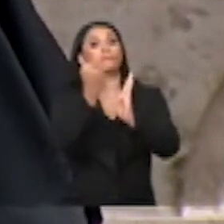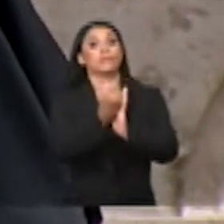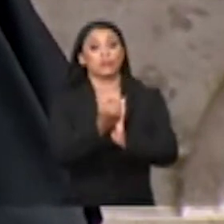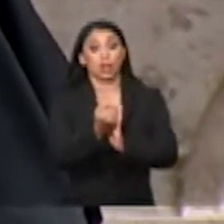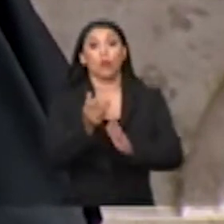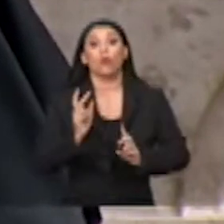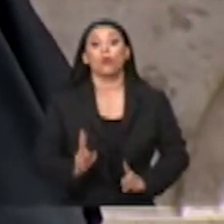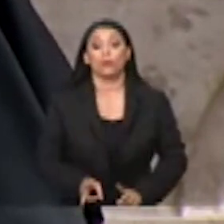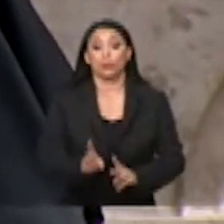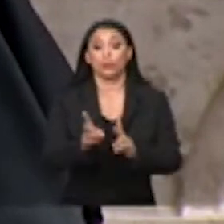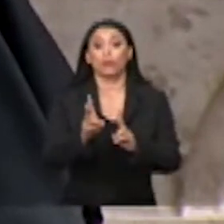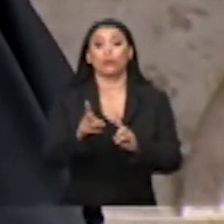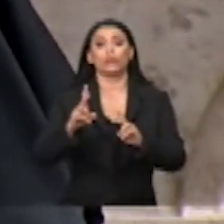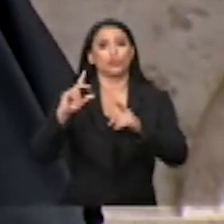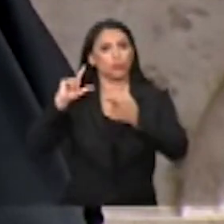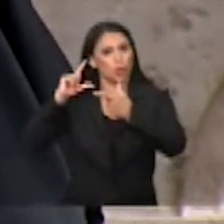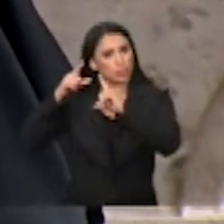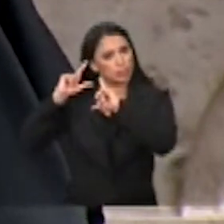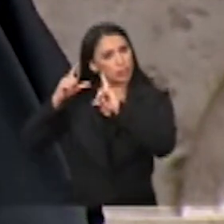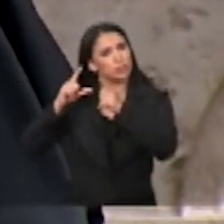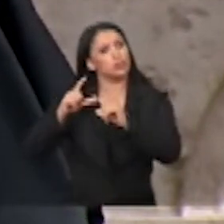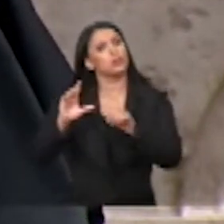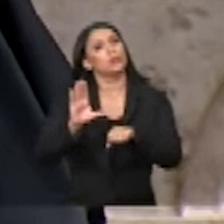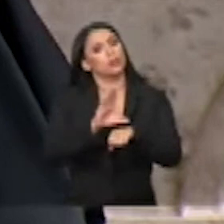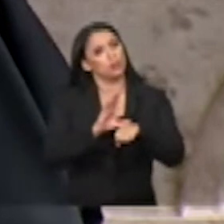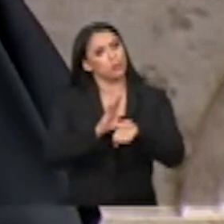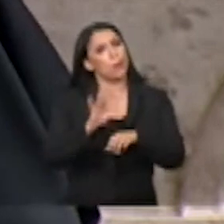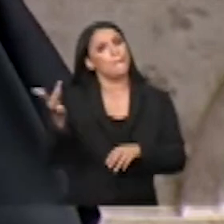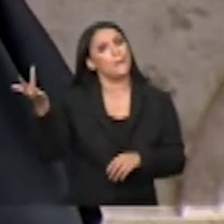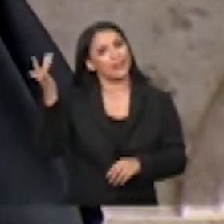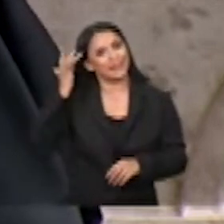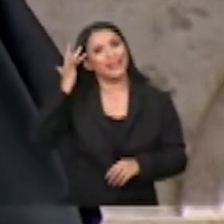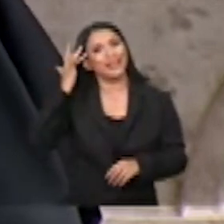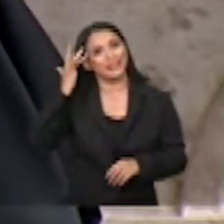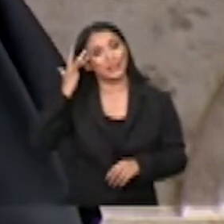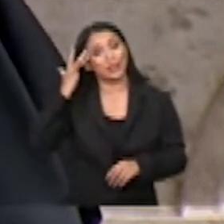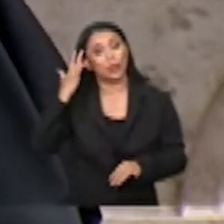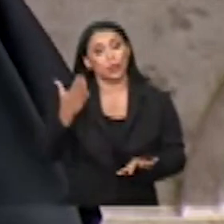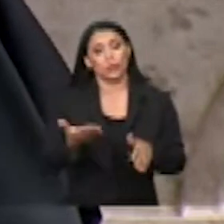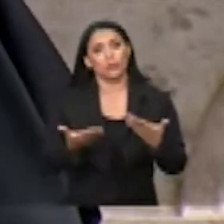continua a grande tradição do constitucionalismo moderno, quando se